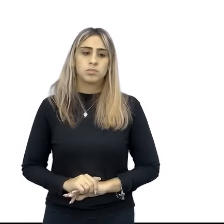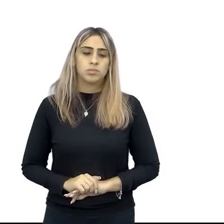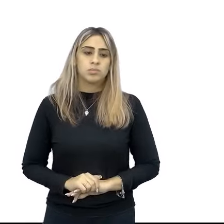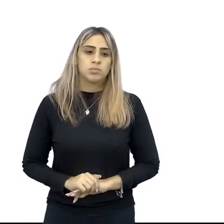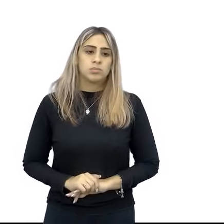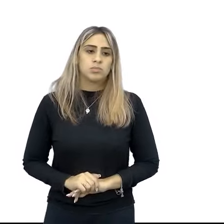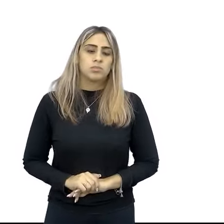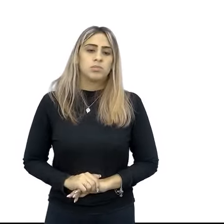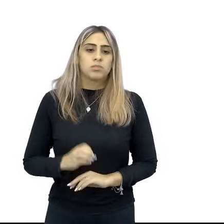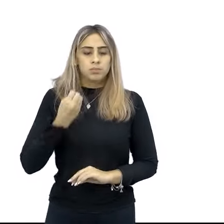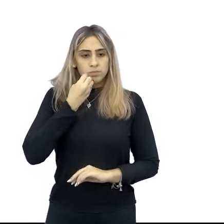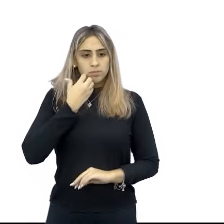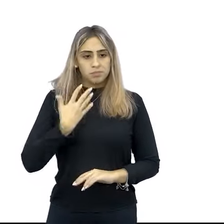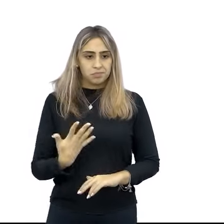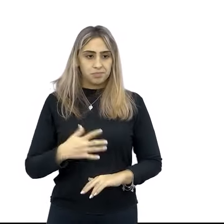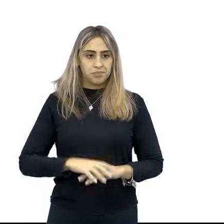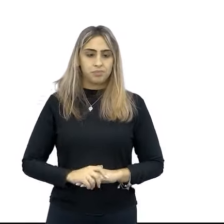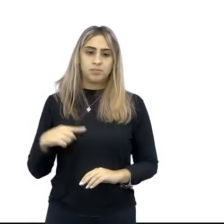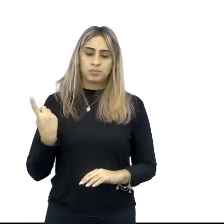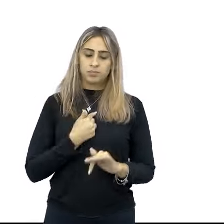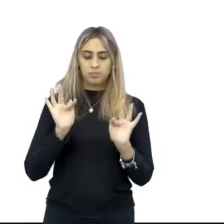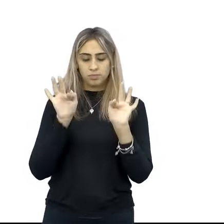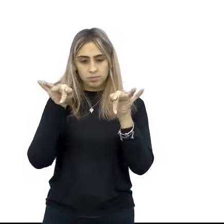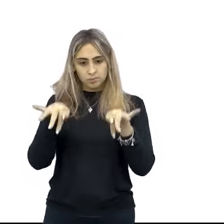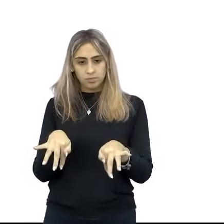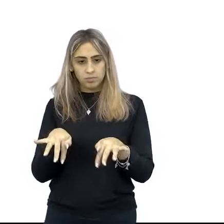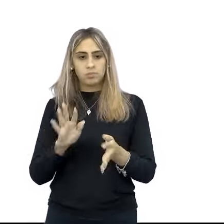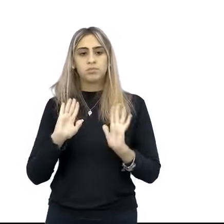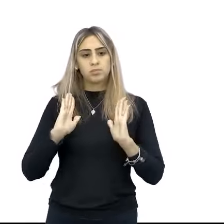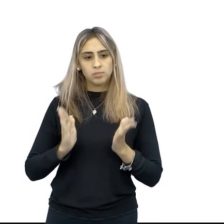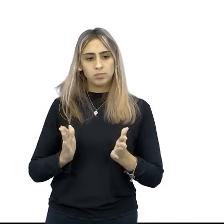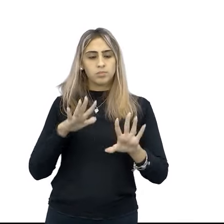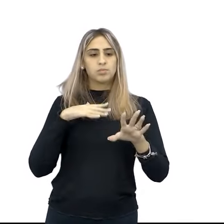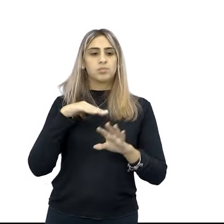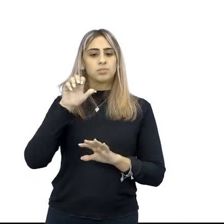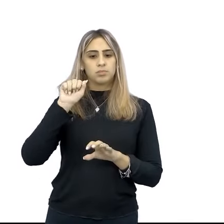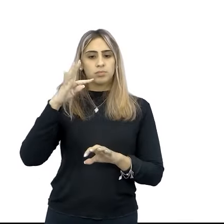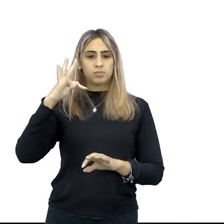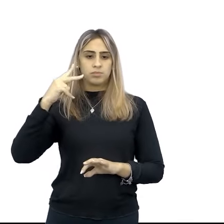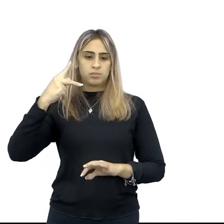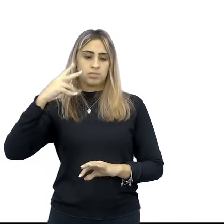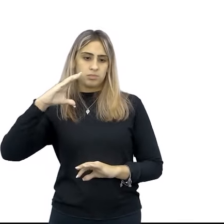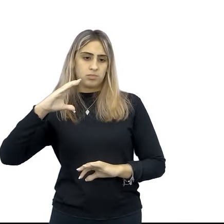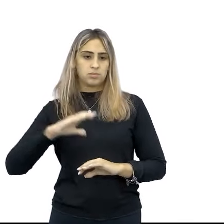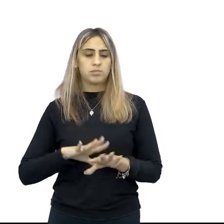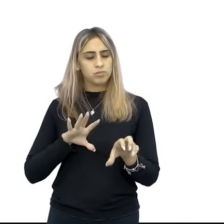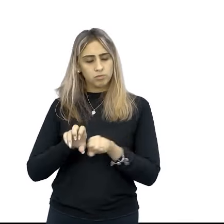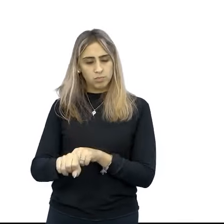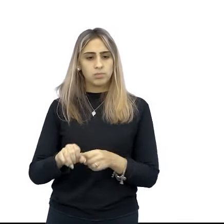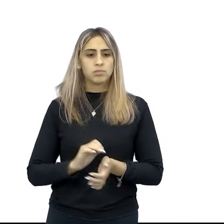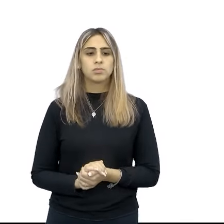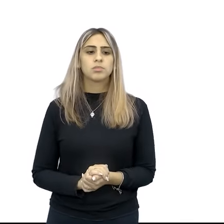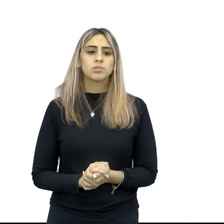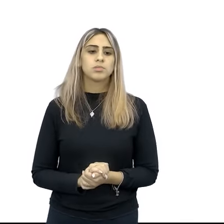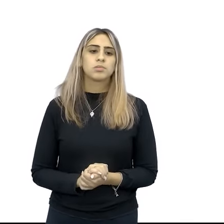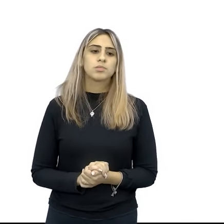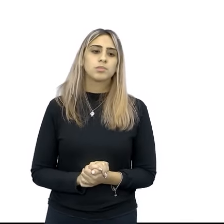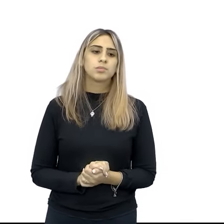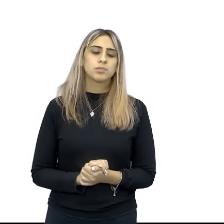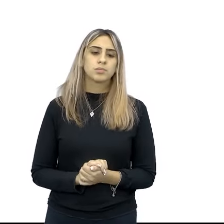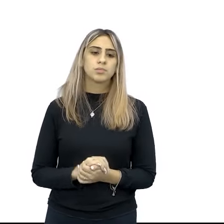mesmo? Bem, estamos chegando nos momentos finais da nossa formação